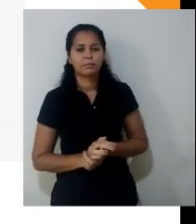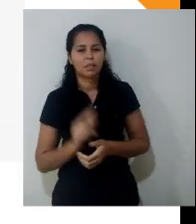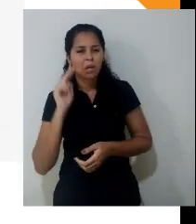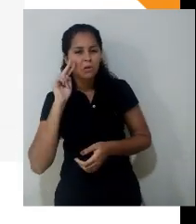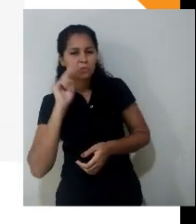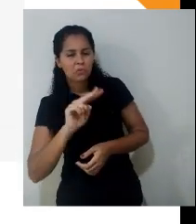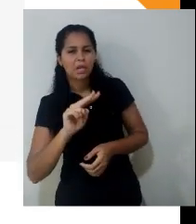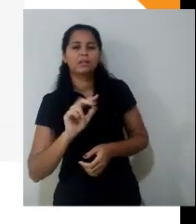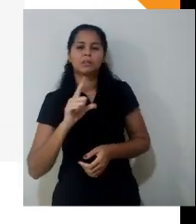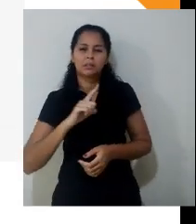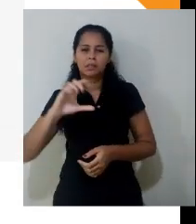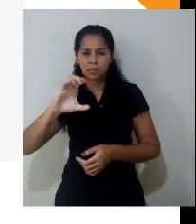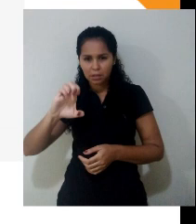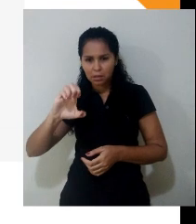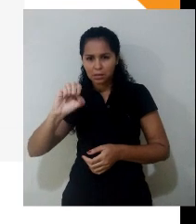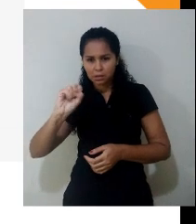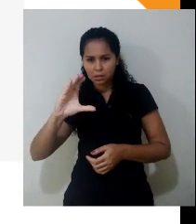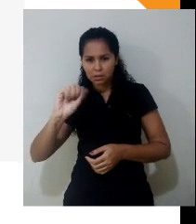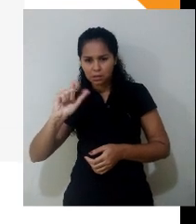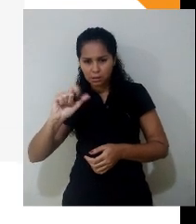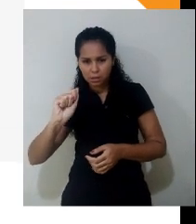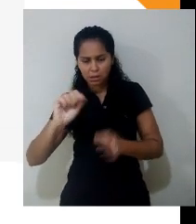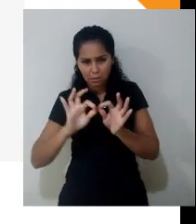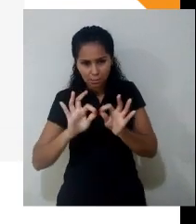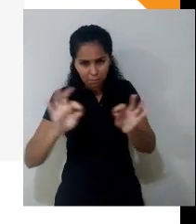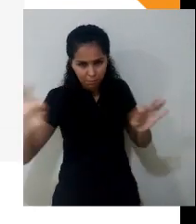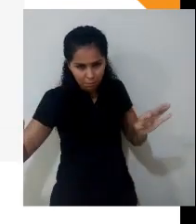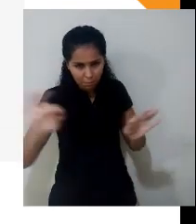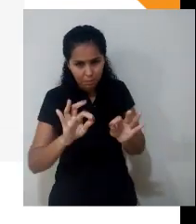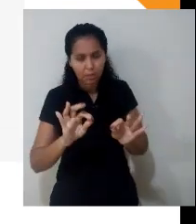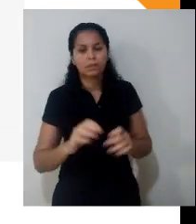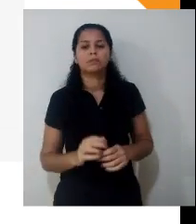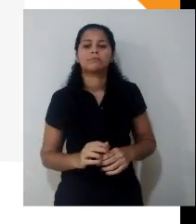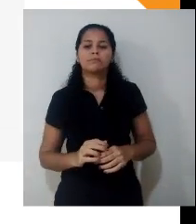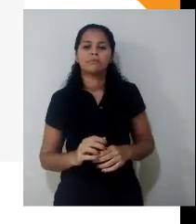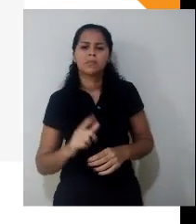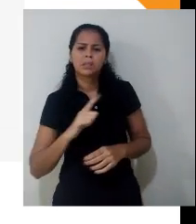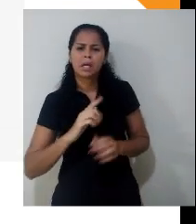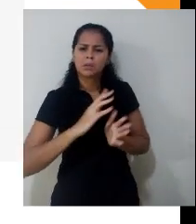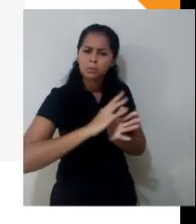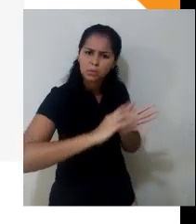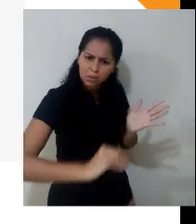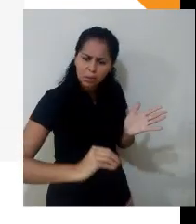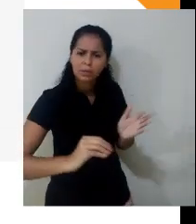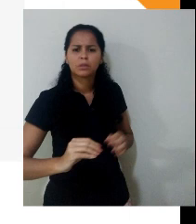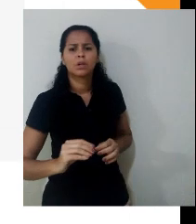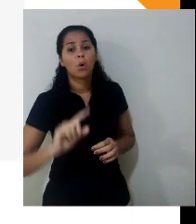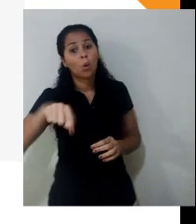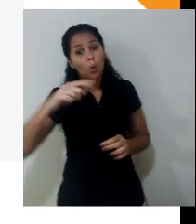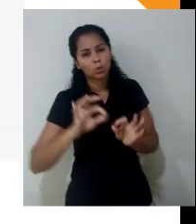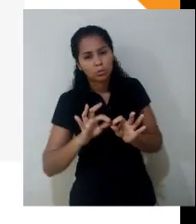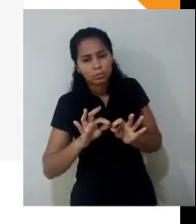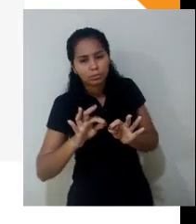escala de comprimento é uma razão ou relação entre um comprimento que tem no modelo e outro